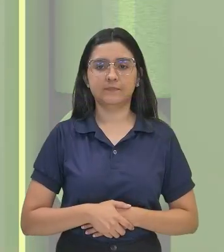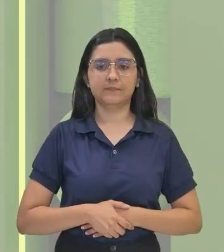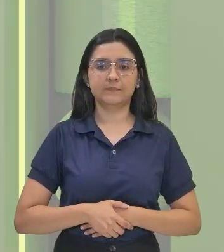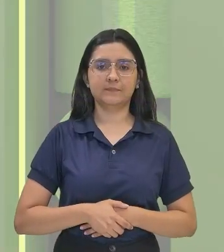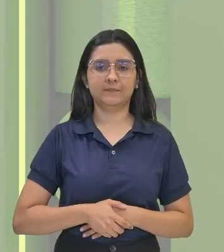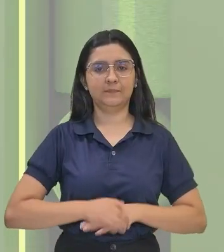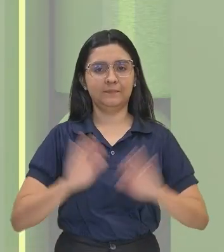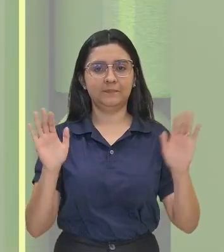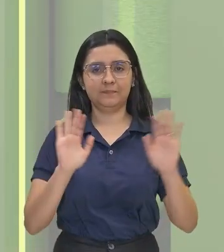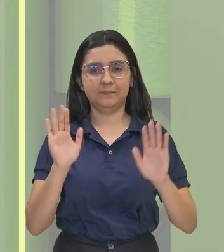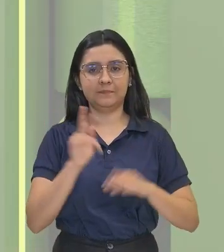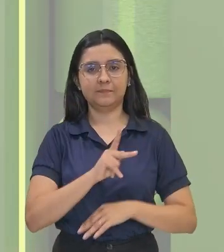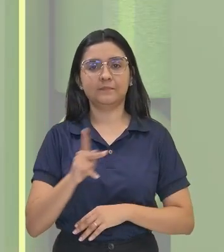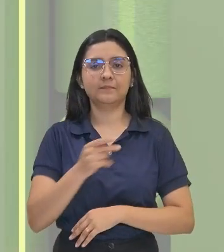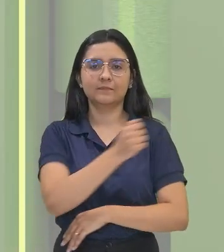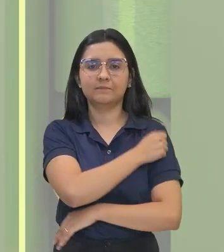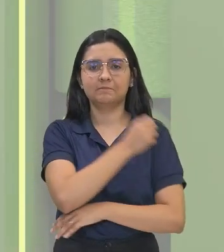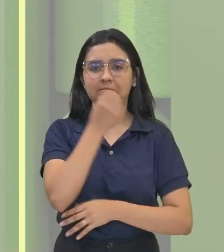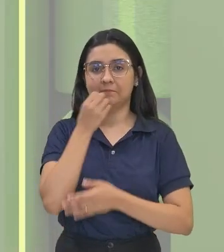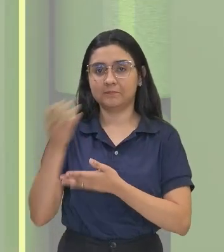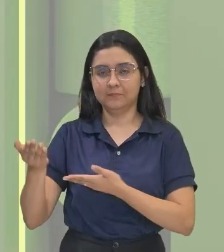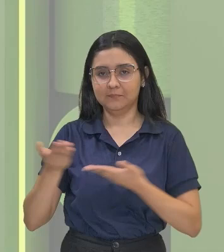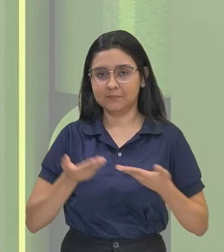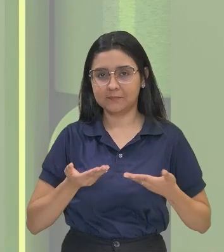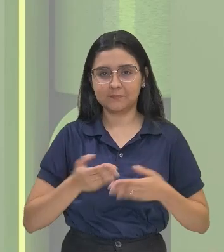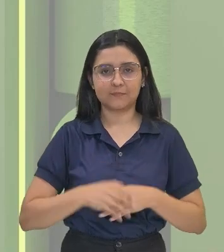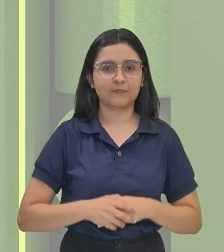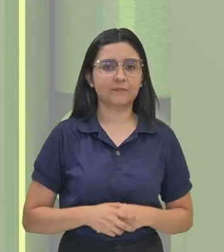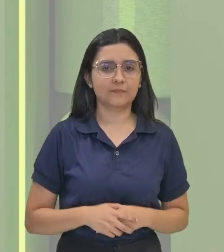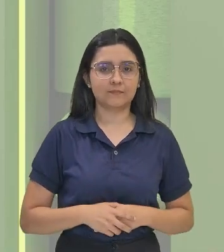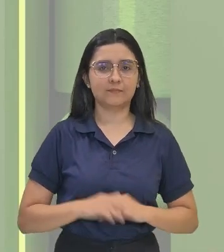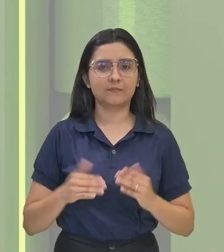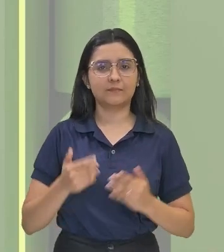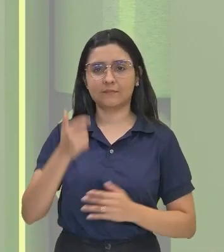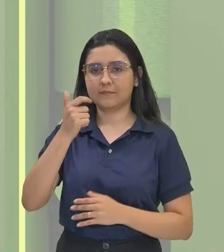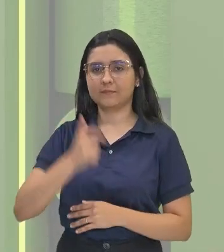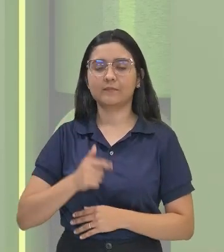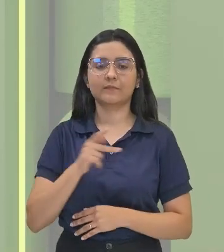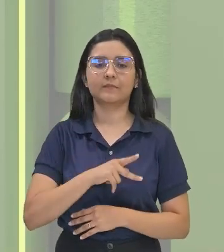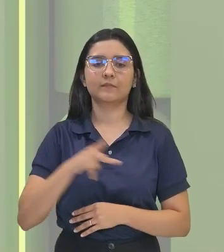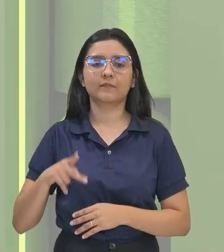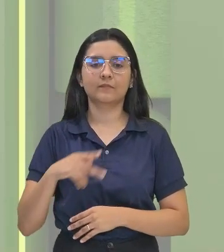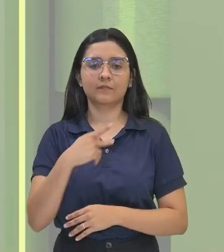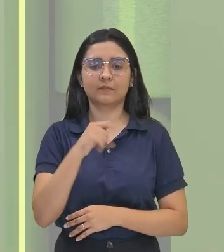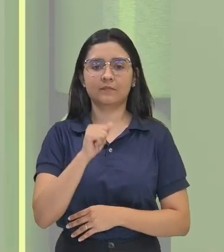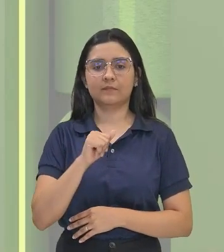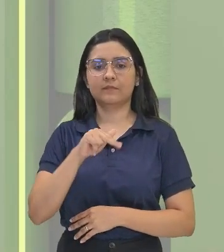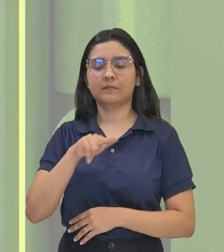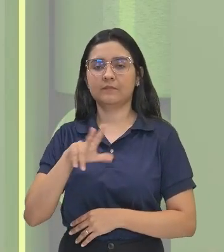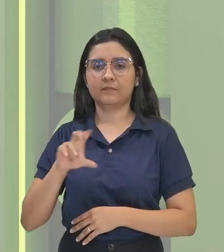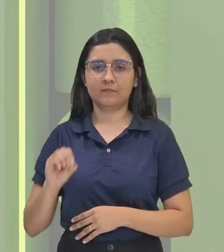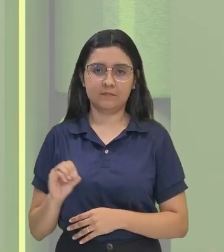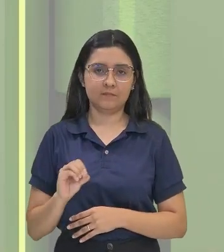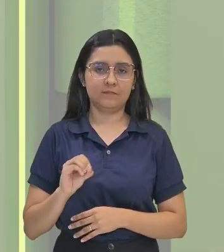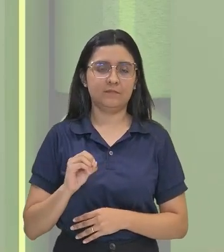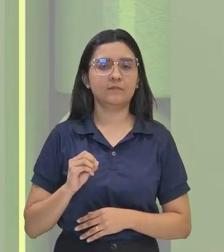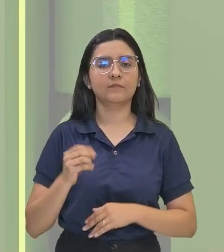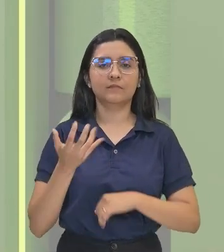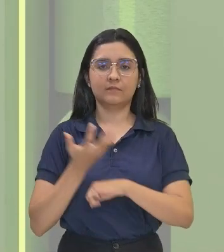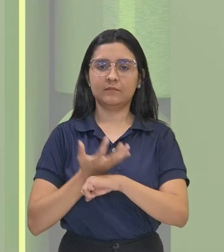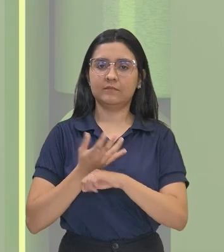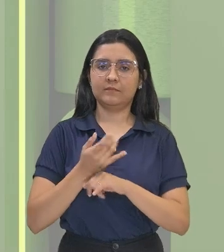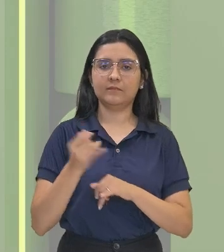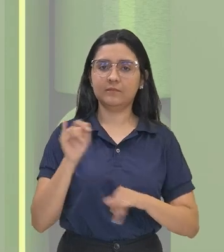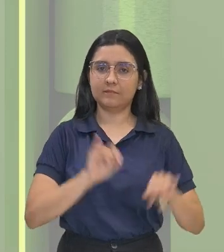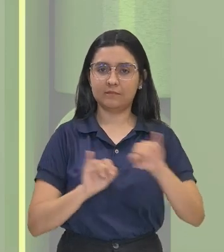Olá, professores e alunos, sejam bem-vindos. Eu sou o professor Paulo Torres de Química e vou estar aqui